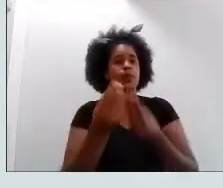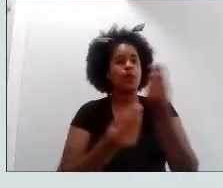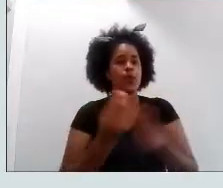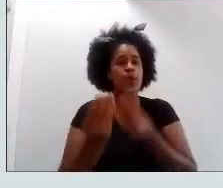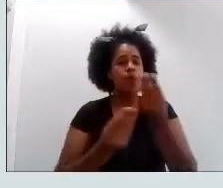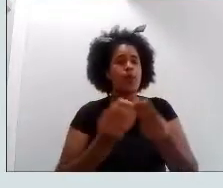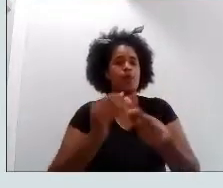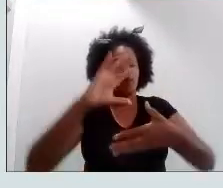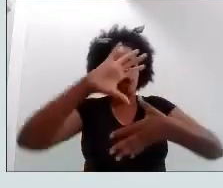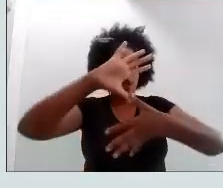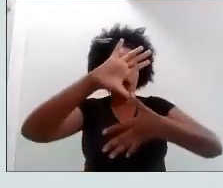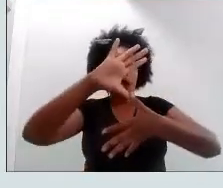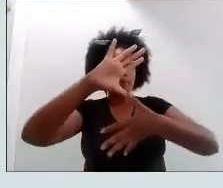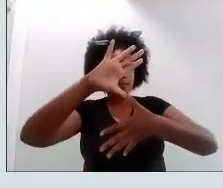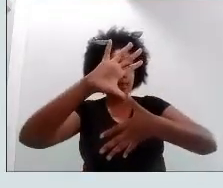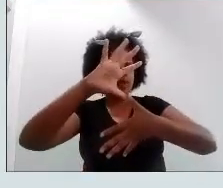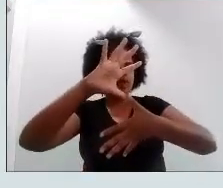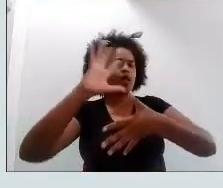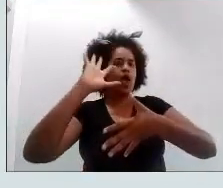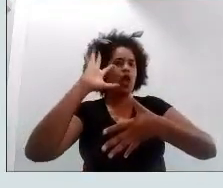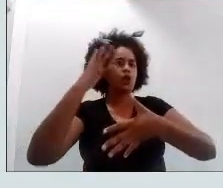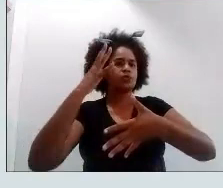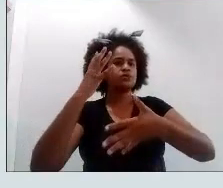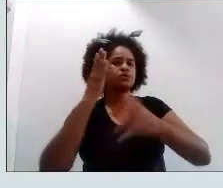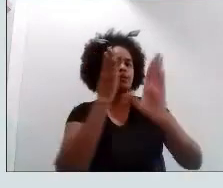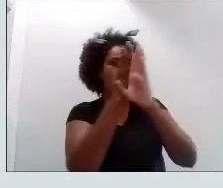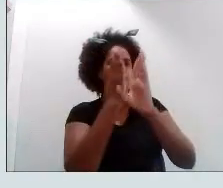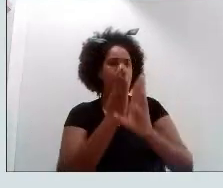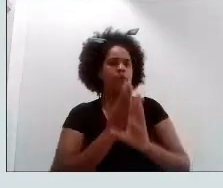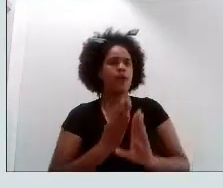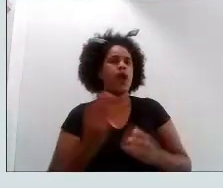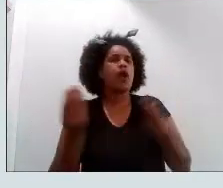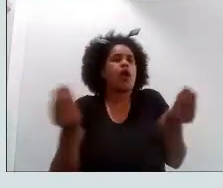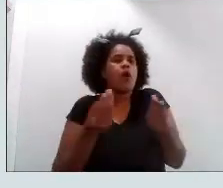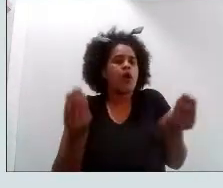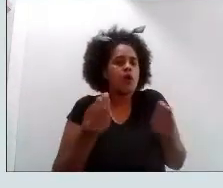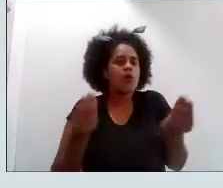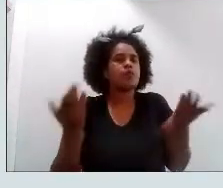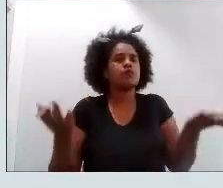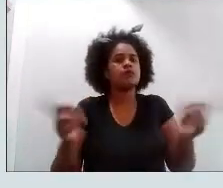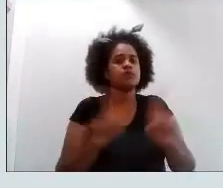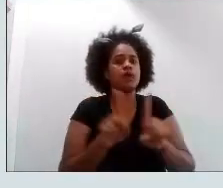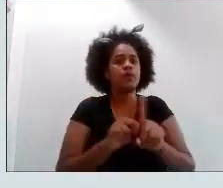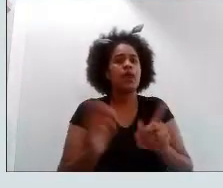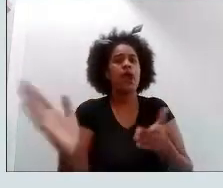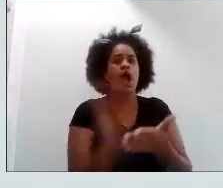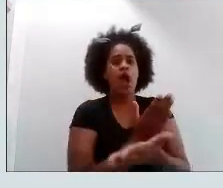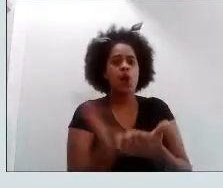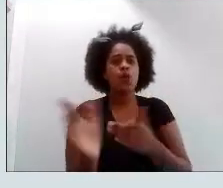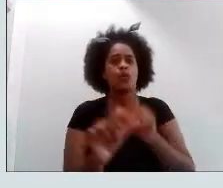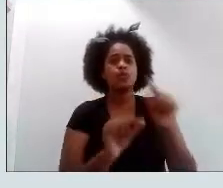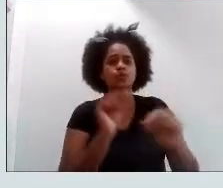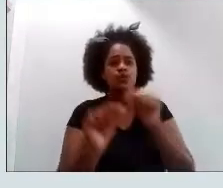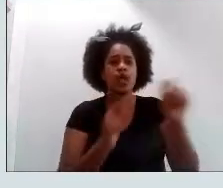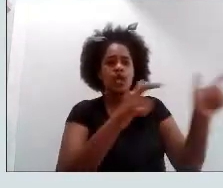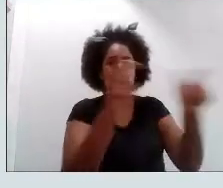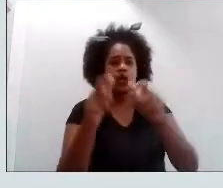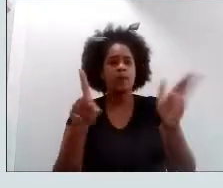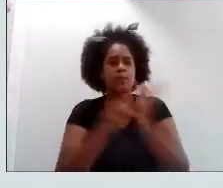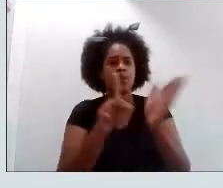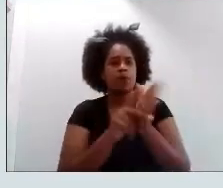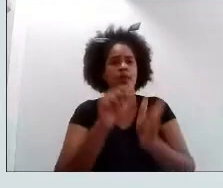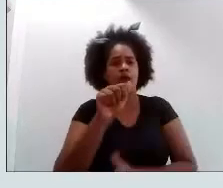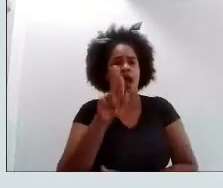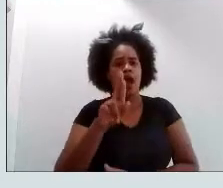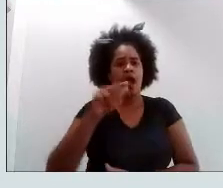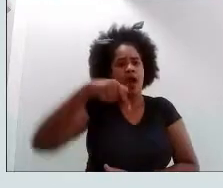né, não dá para a gente conhecer todos, mas conhecer alguns dos principais sítios arqueológicos do Brasil. Vamos ver